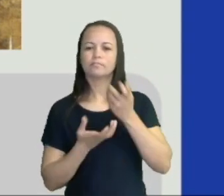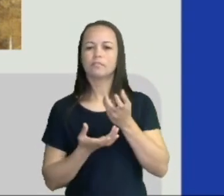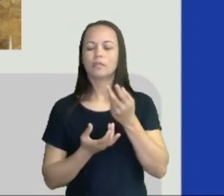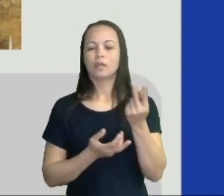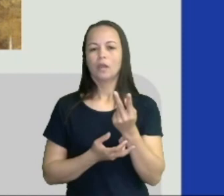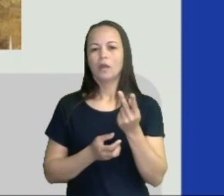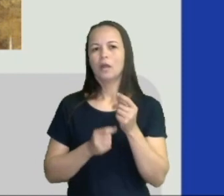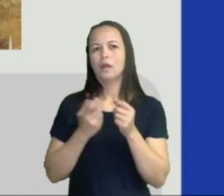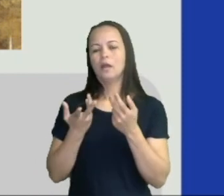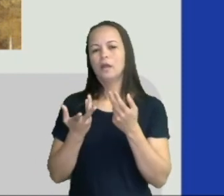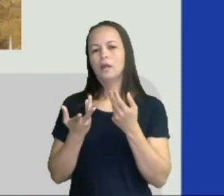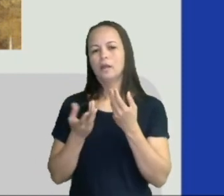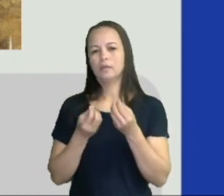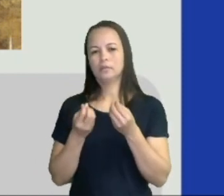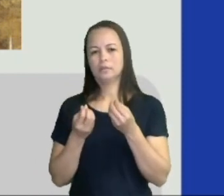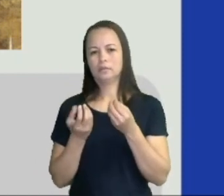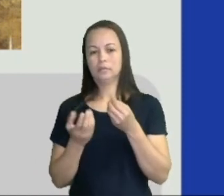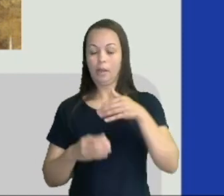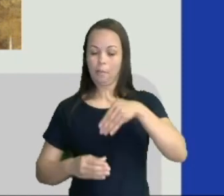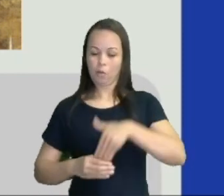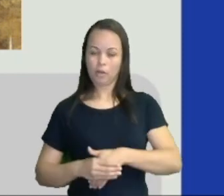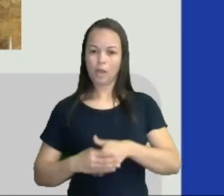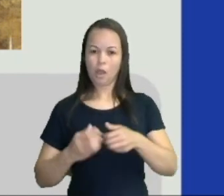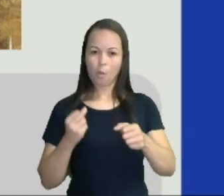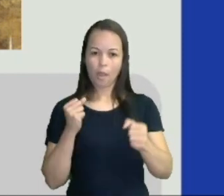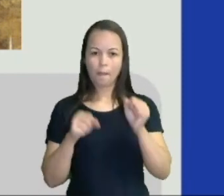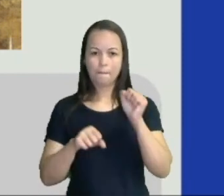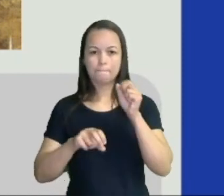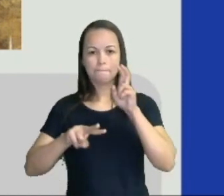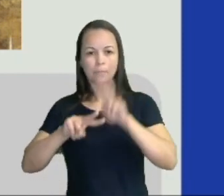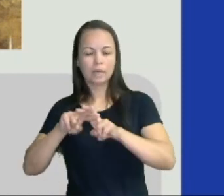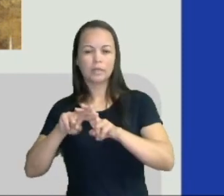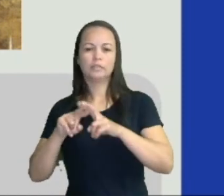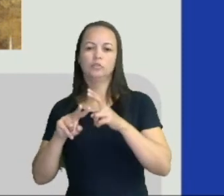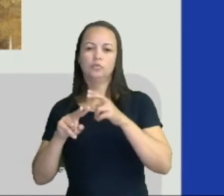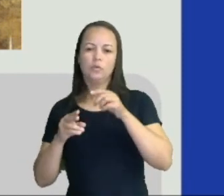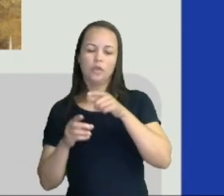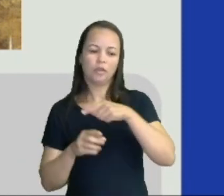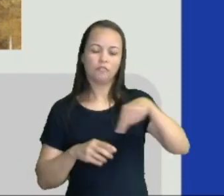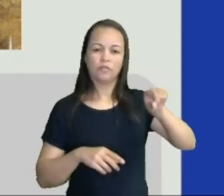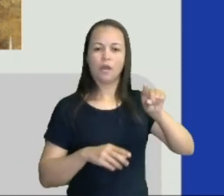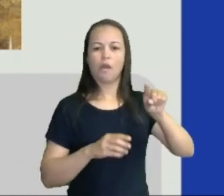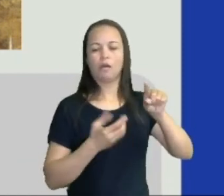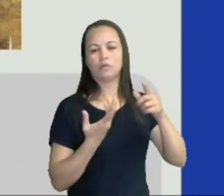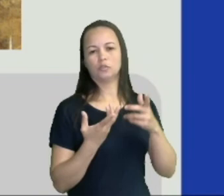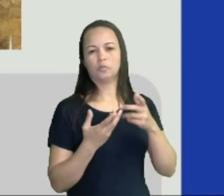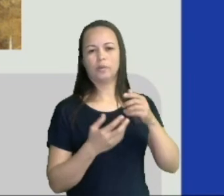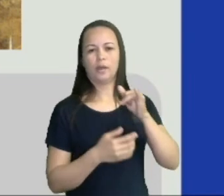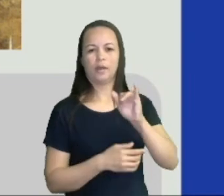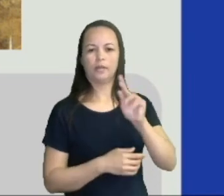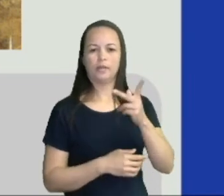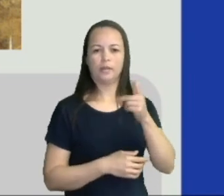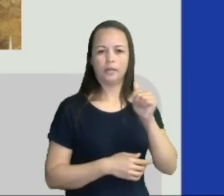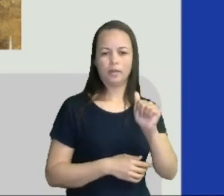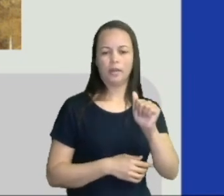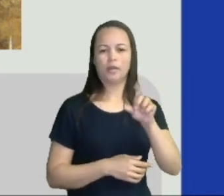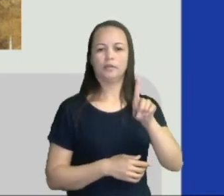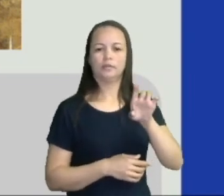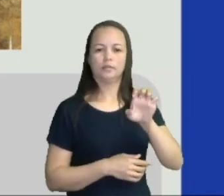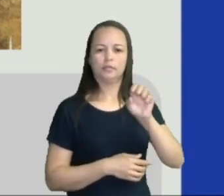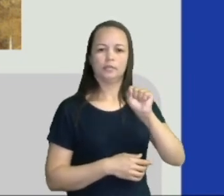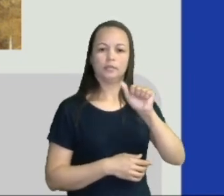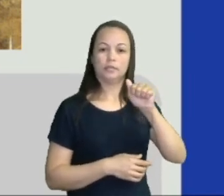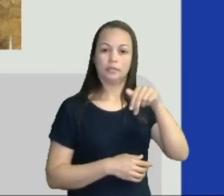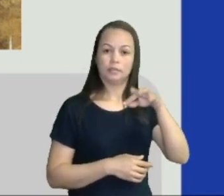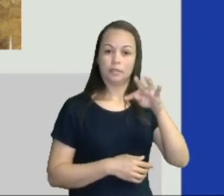lá em Waterloo, Napoleão é preso e enviado para a ilha de Santa Helena. Então, mas antes